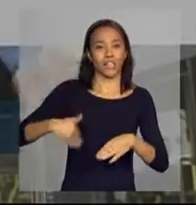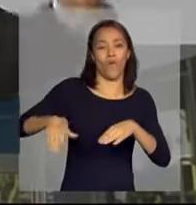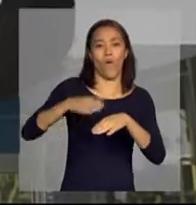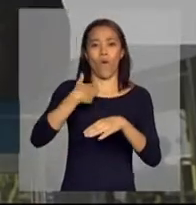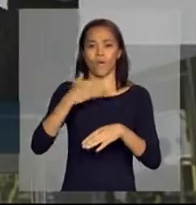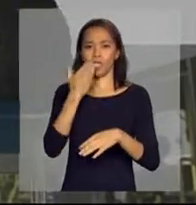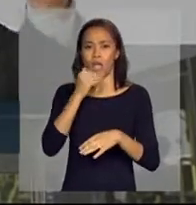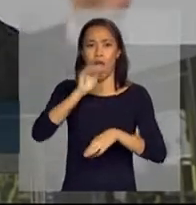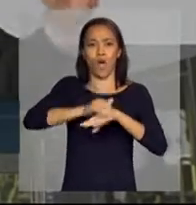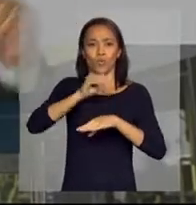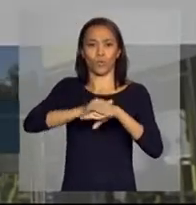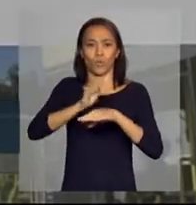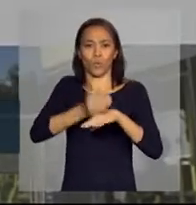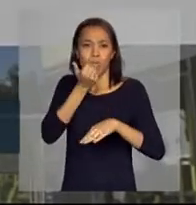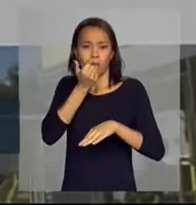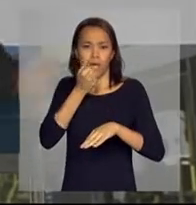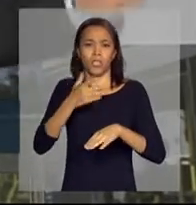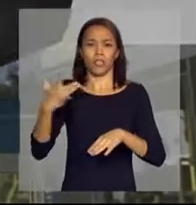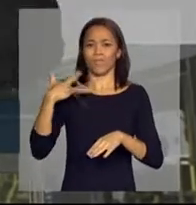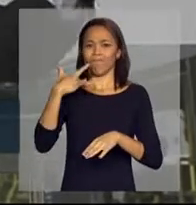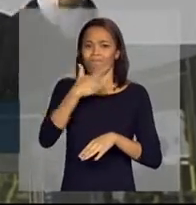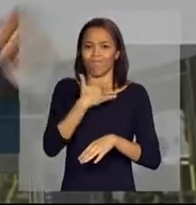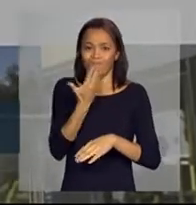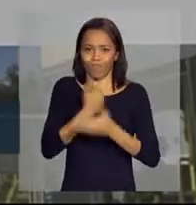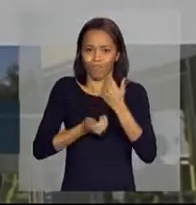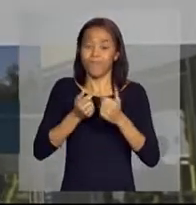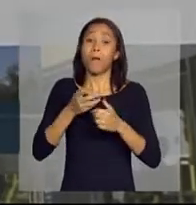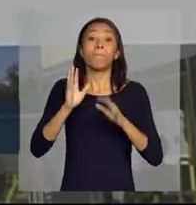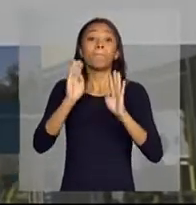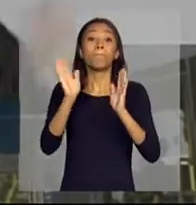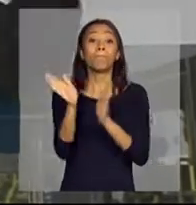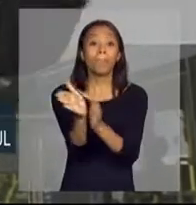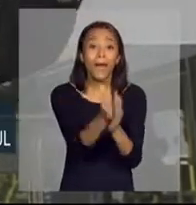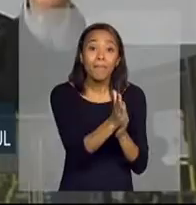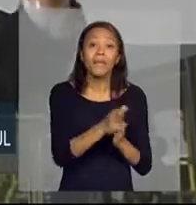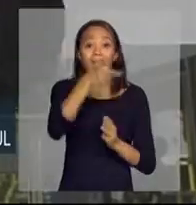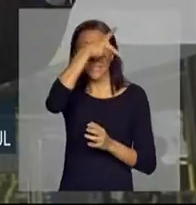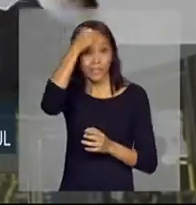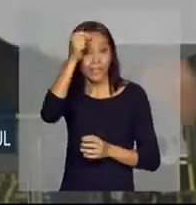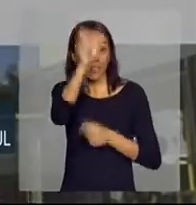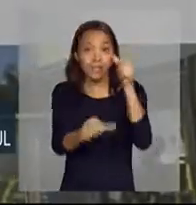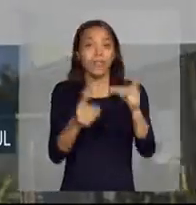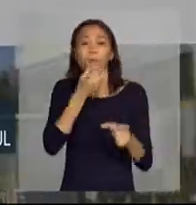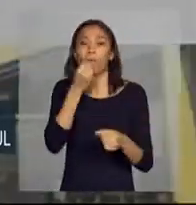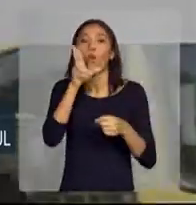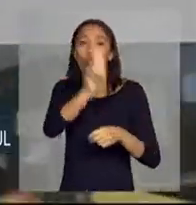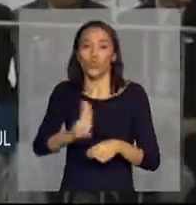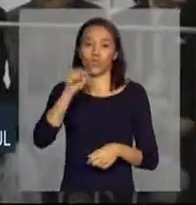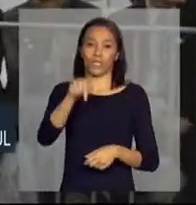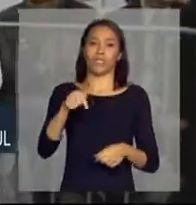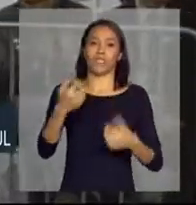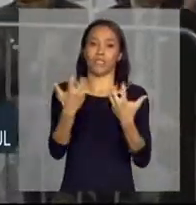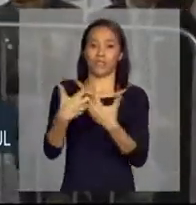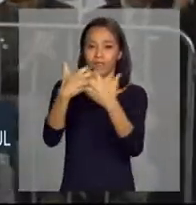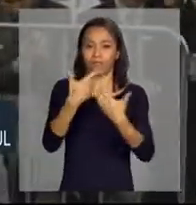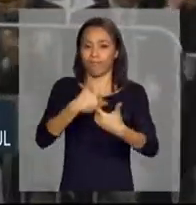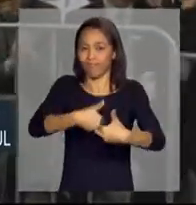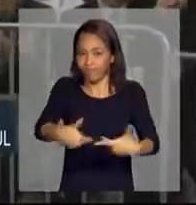alimentar e a nossa segurança nutricional. Então, parabéns, prefeitos e prefeitas, bom uso dessas máquinas.